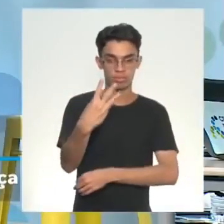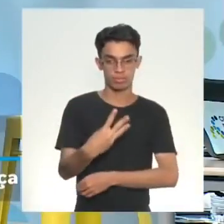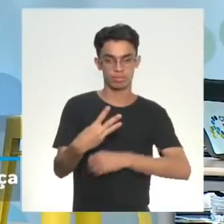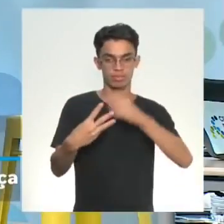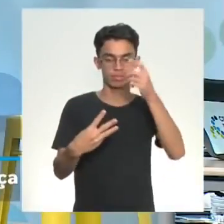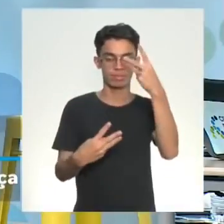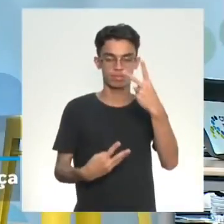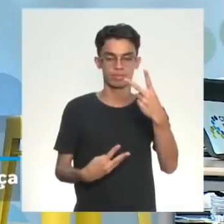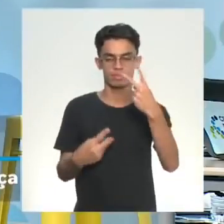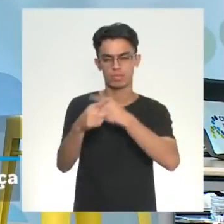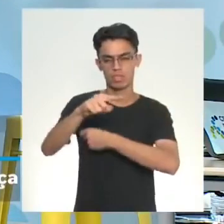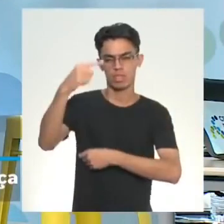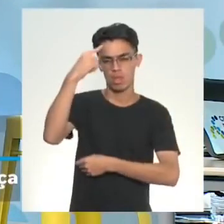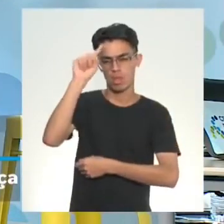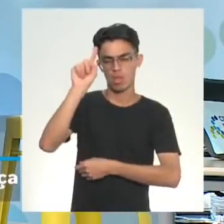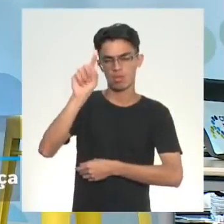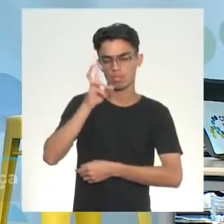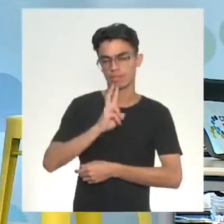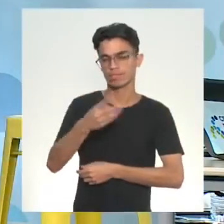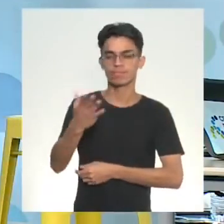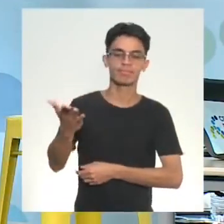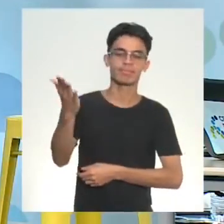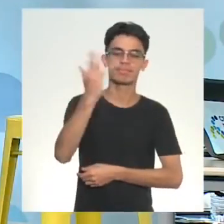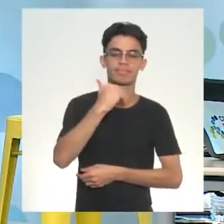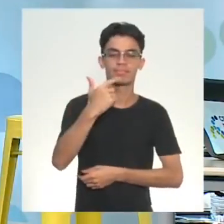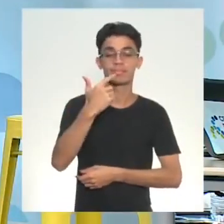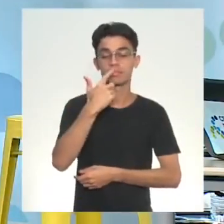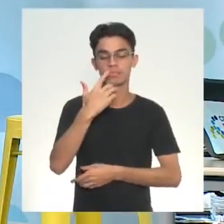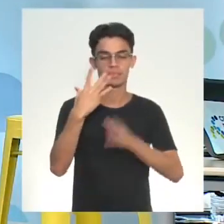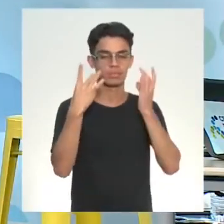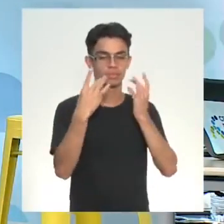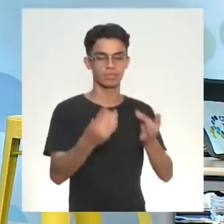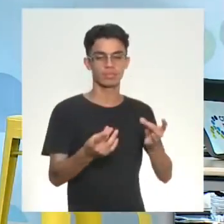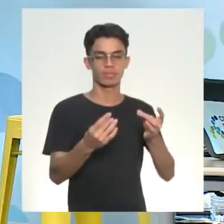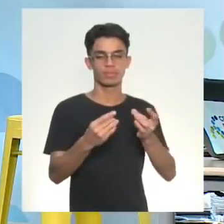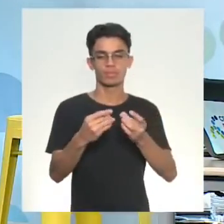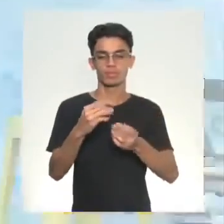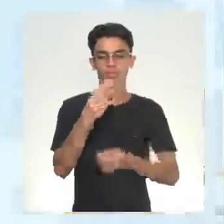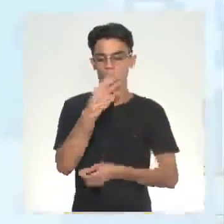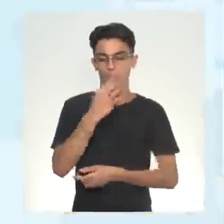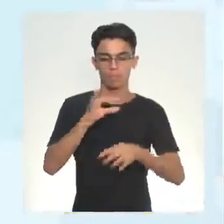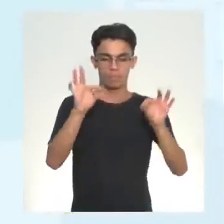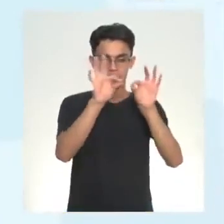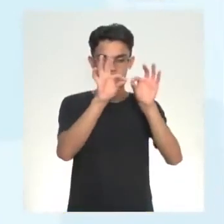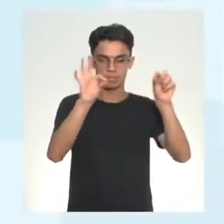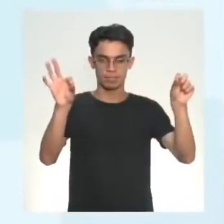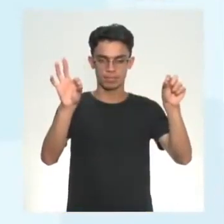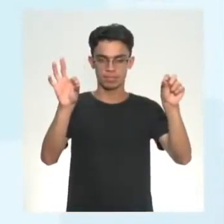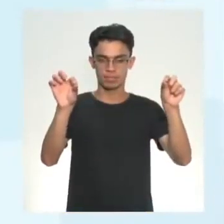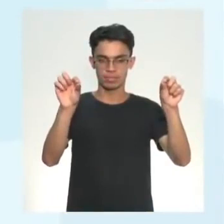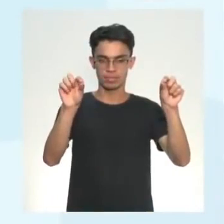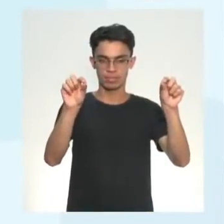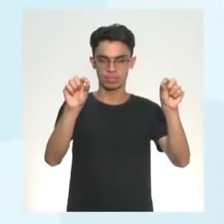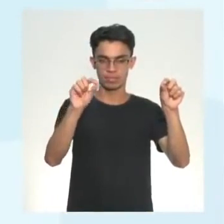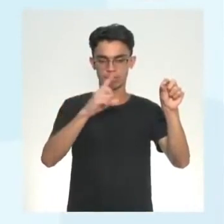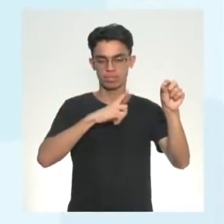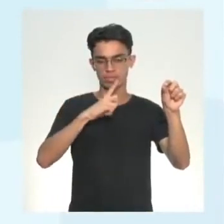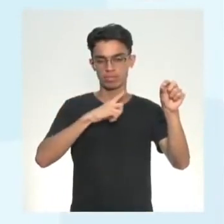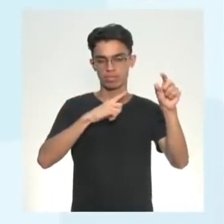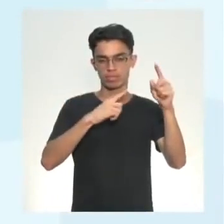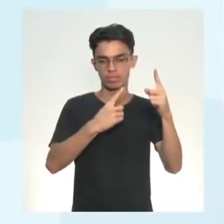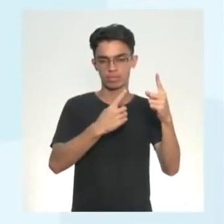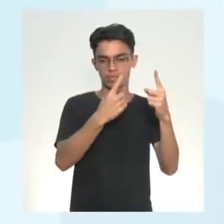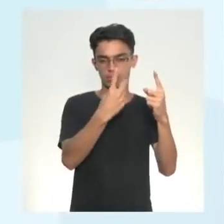2. Tá com dúvida? Como sempre, vem cá e se concentra. Vou começar com esta da horizontal. Eu tenho